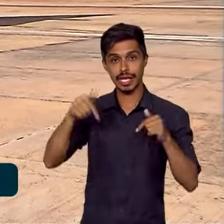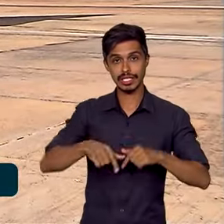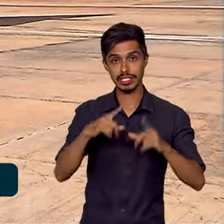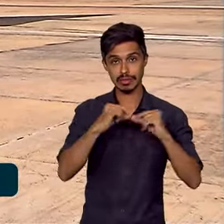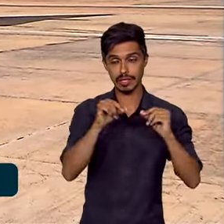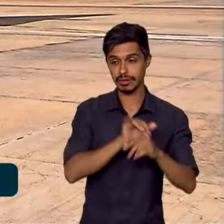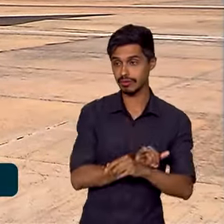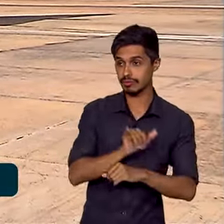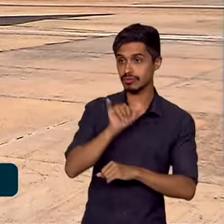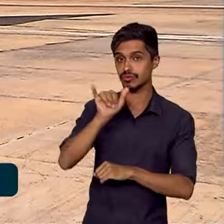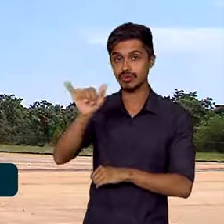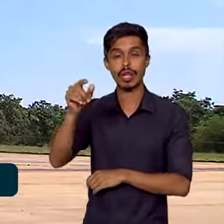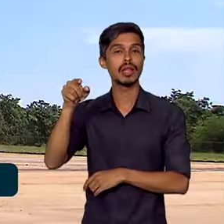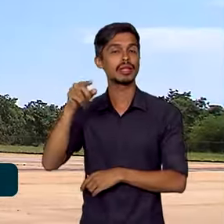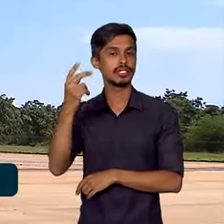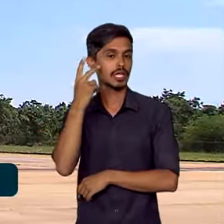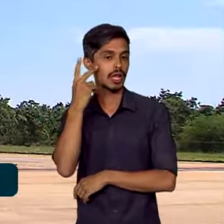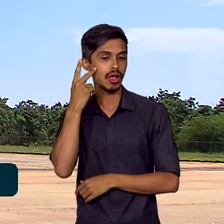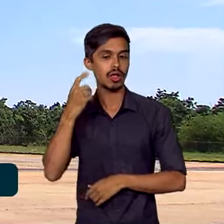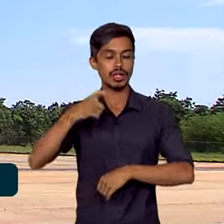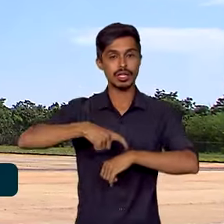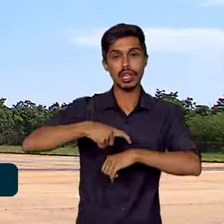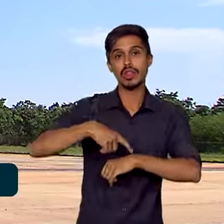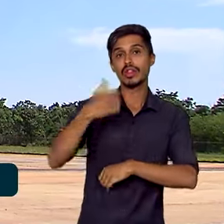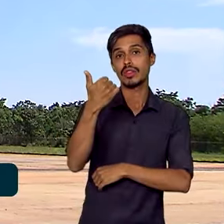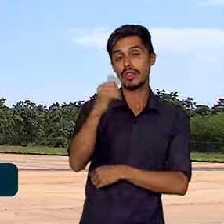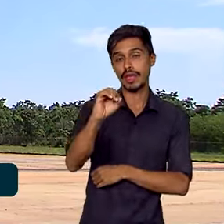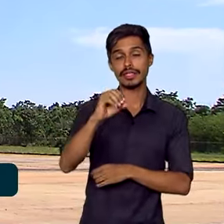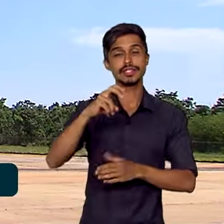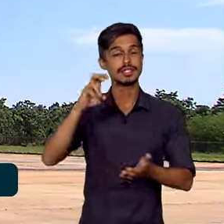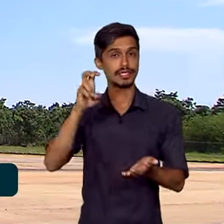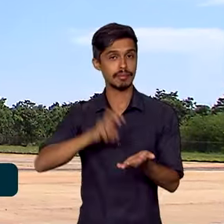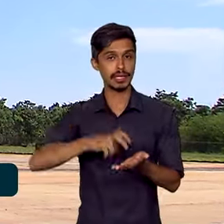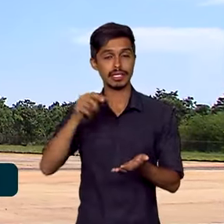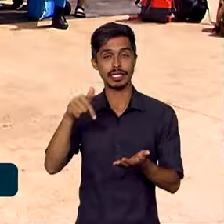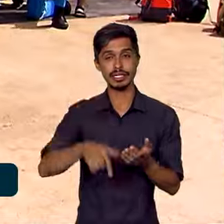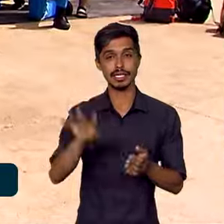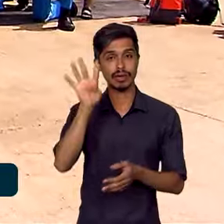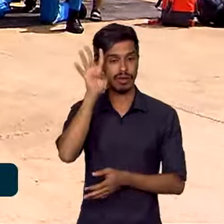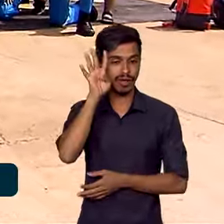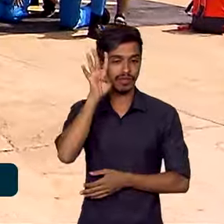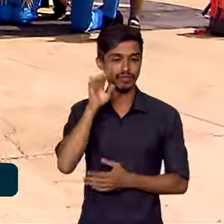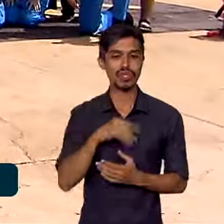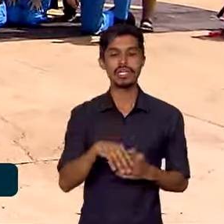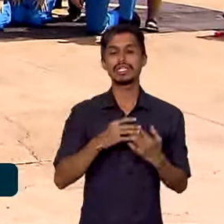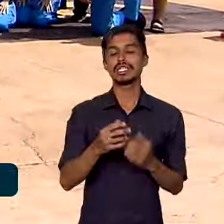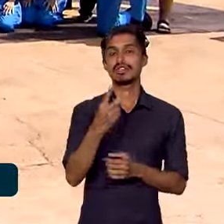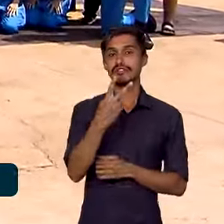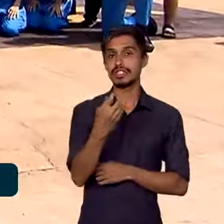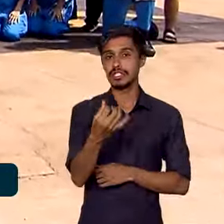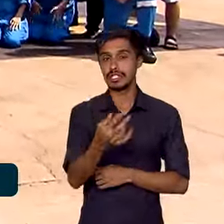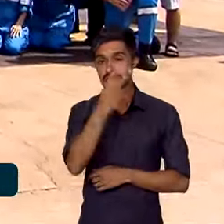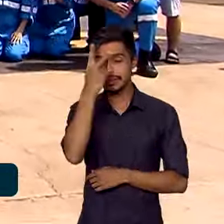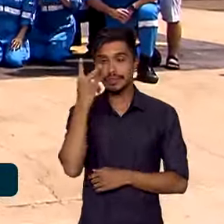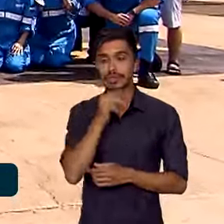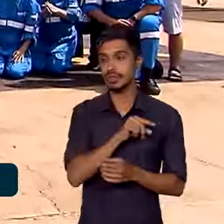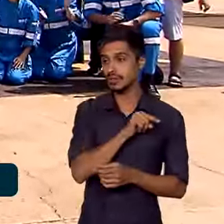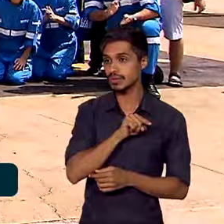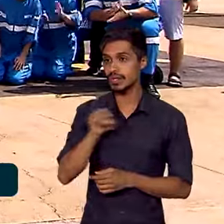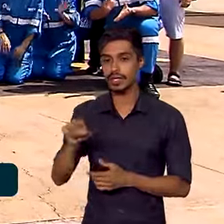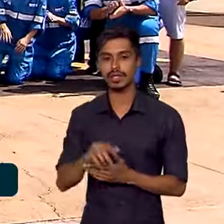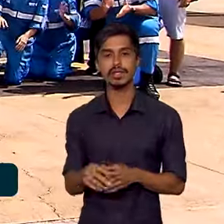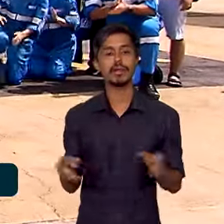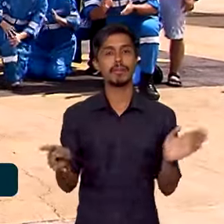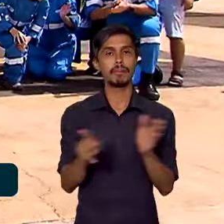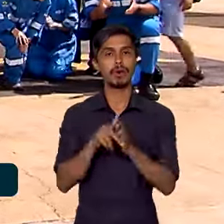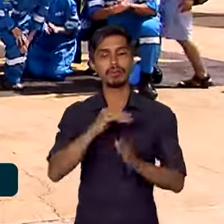de Brasília para São Paulo às 10 horas da manhã desta quarta-feira, levando os 26 passageiros